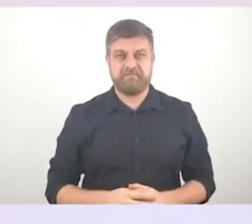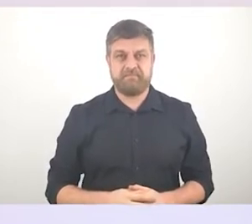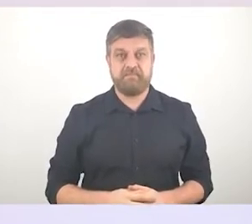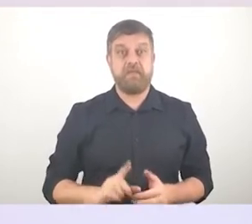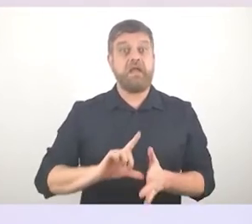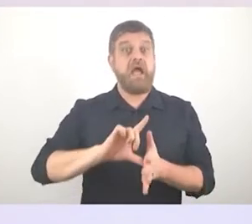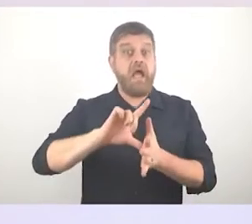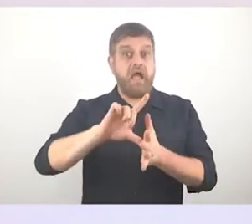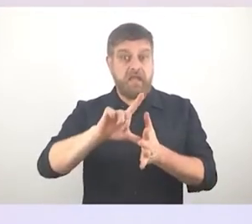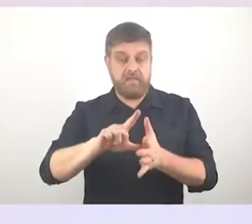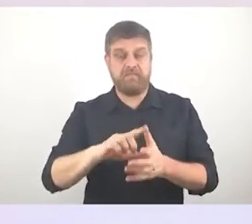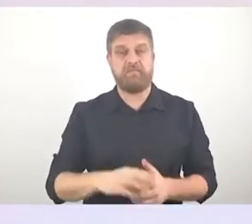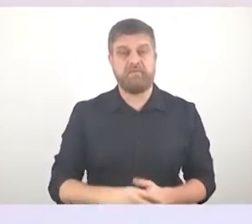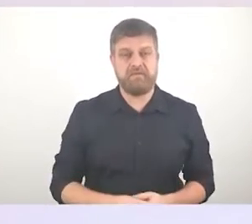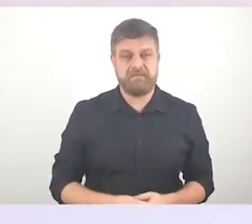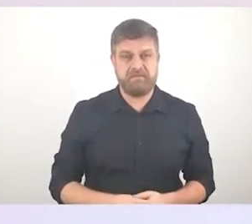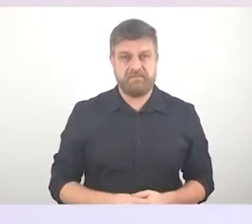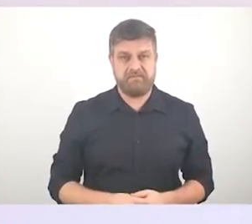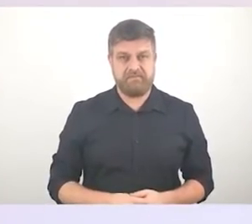Então, a gente vai pegar